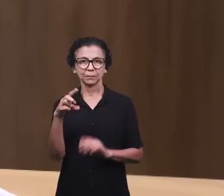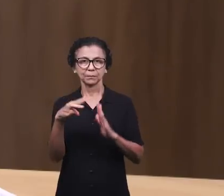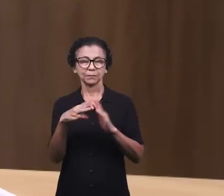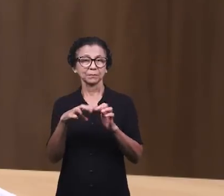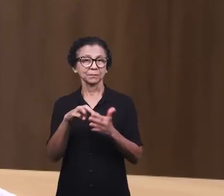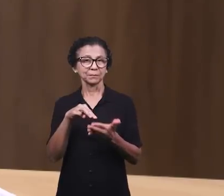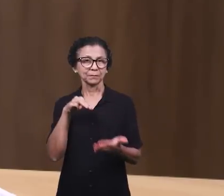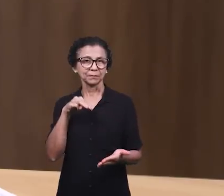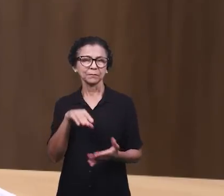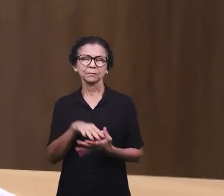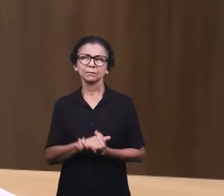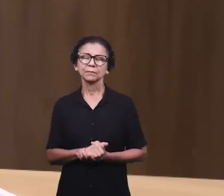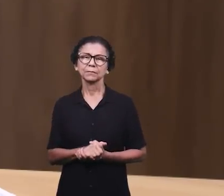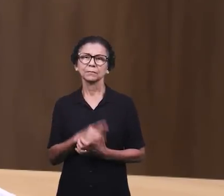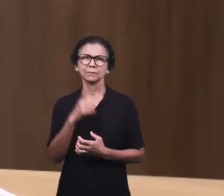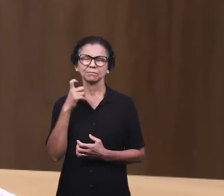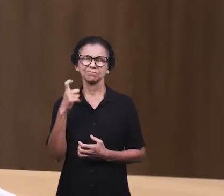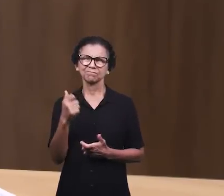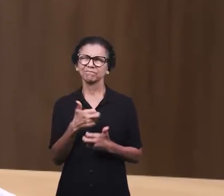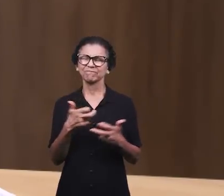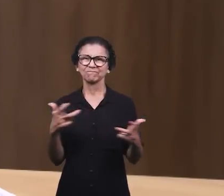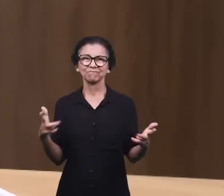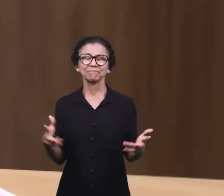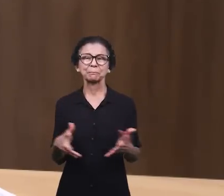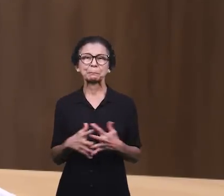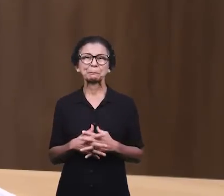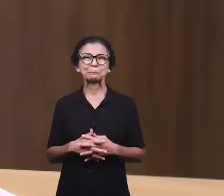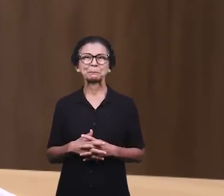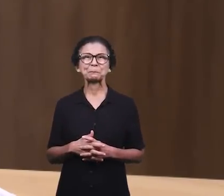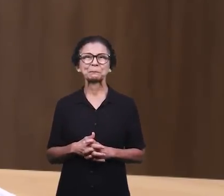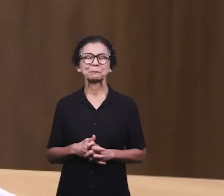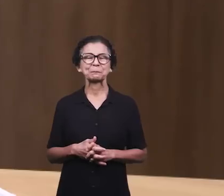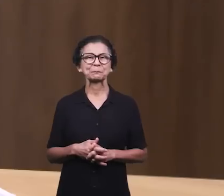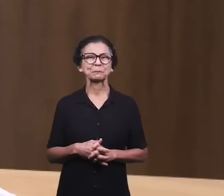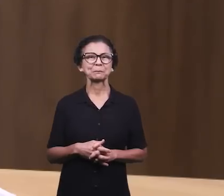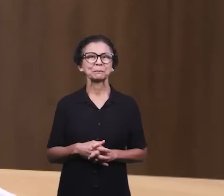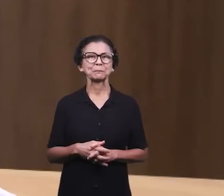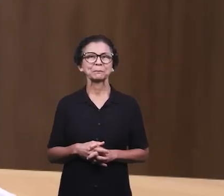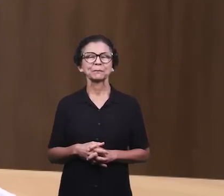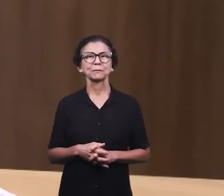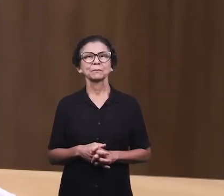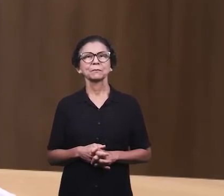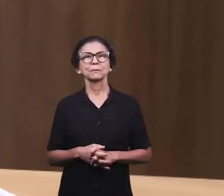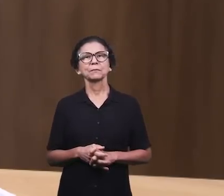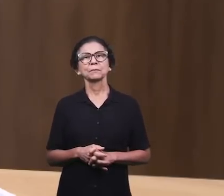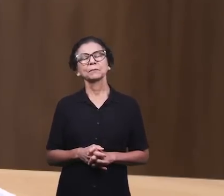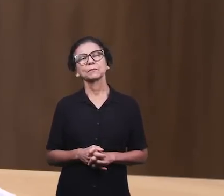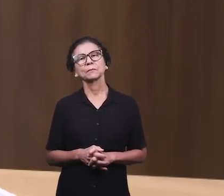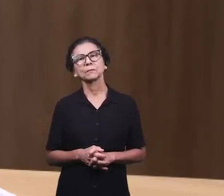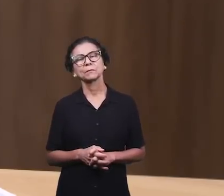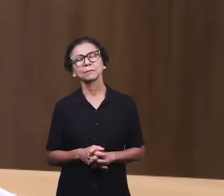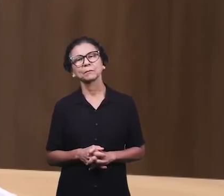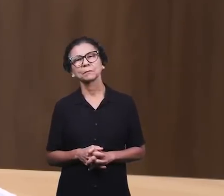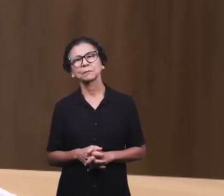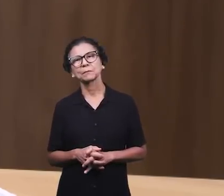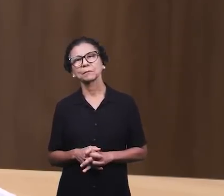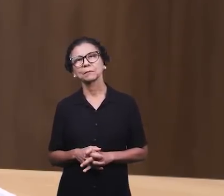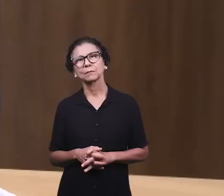o Dodge tinha umas coisas muito interessantes, né? Principalmente, ele Sara, você sabe